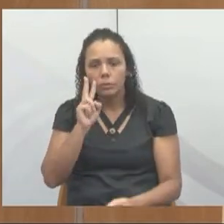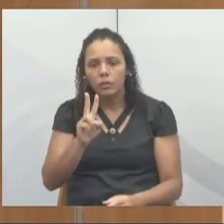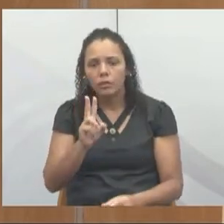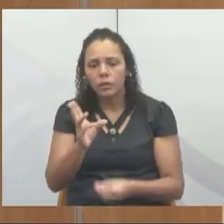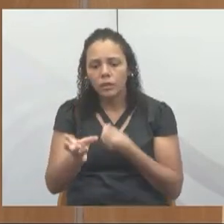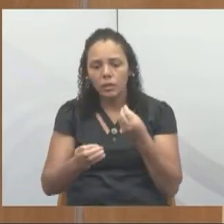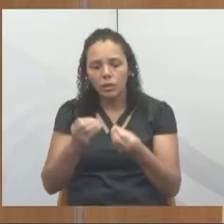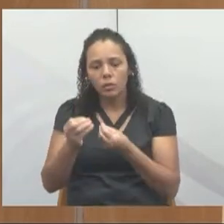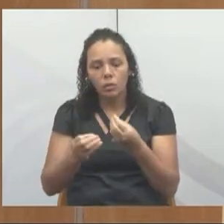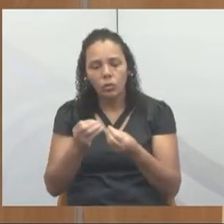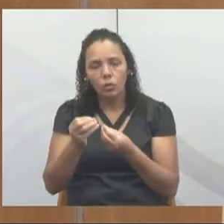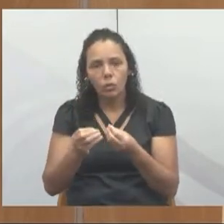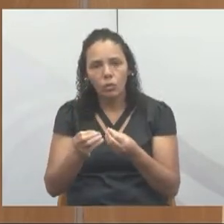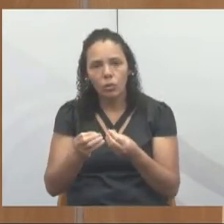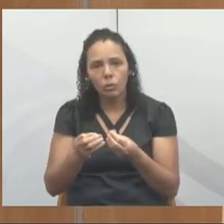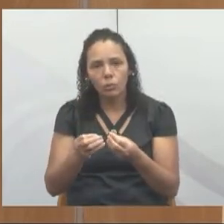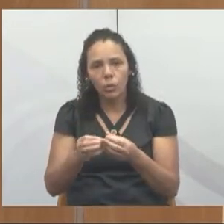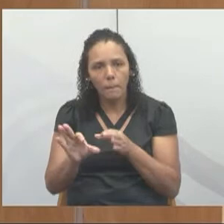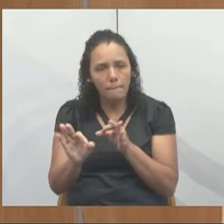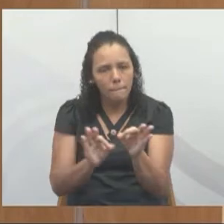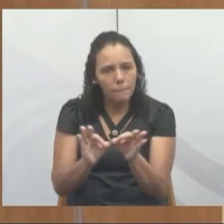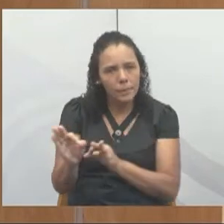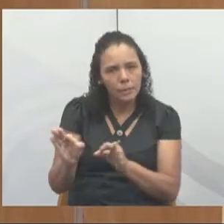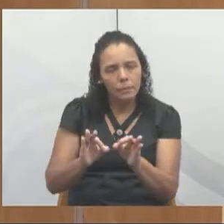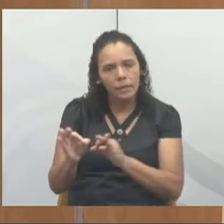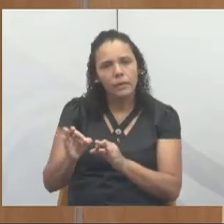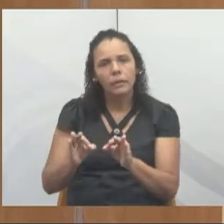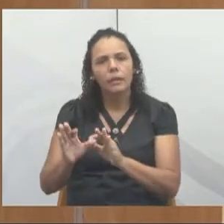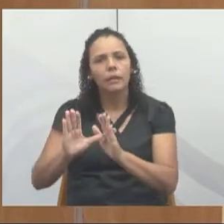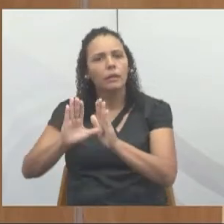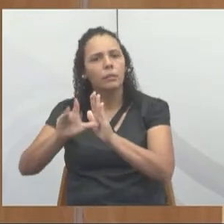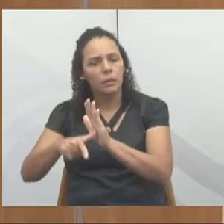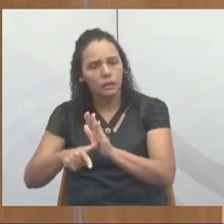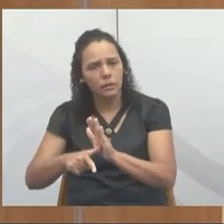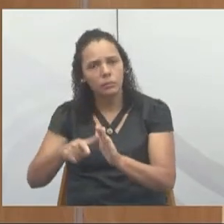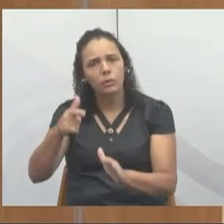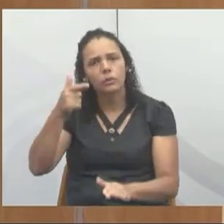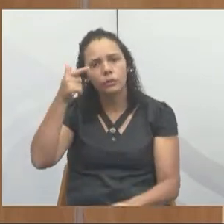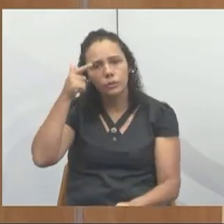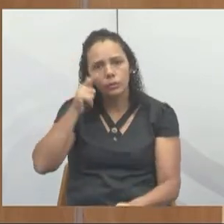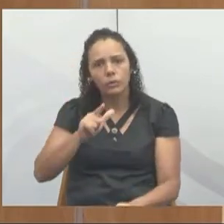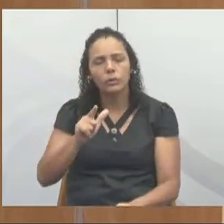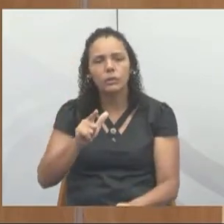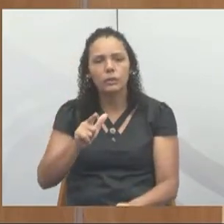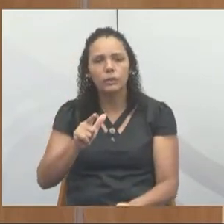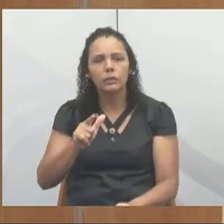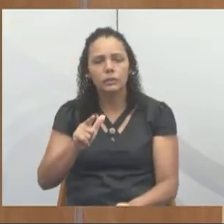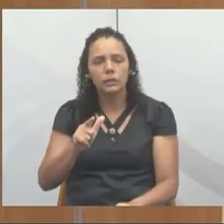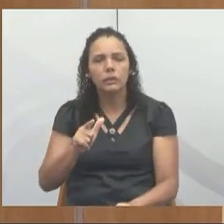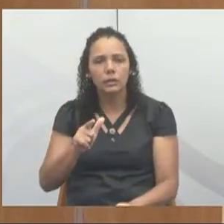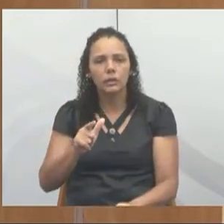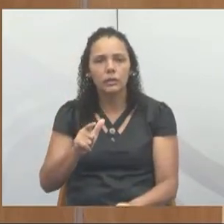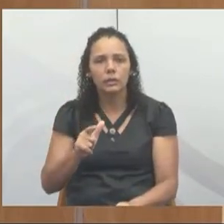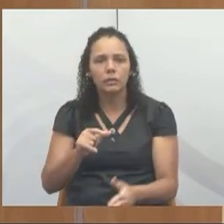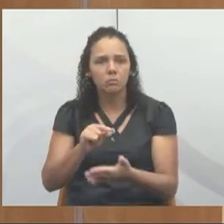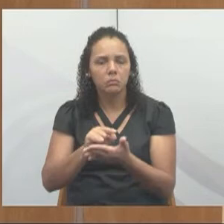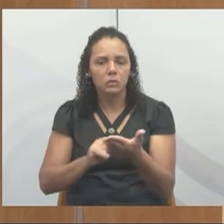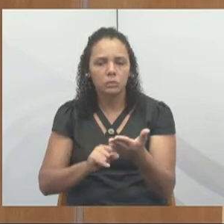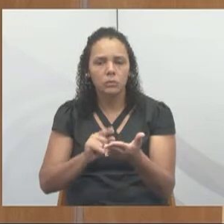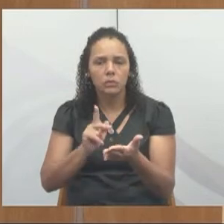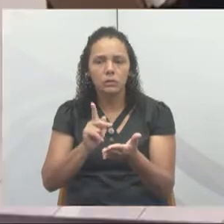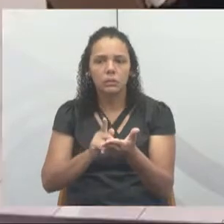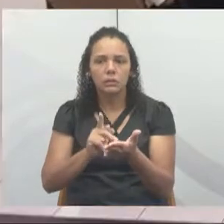da cava para, na sequência, poder dar seguimento e poder regularizar o Lagoa Azul 2. Daria